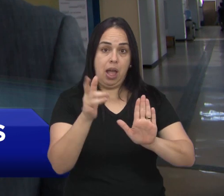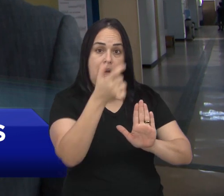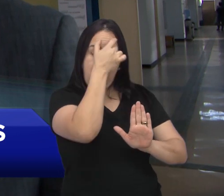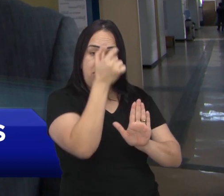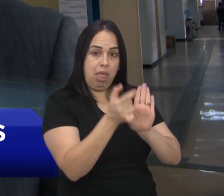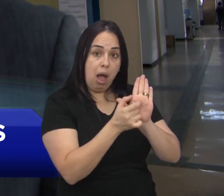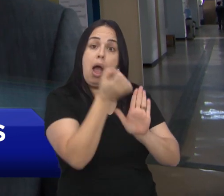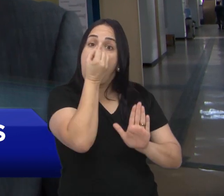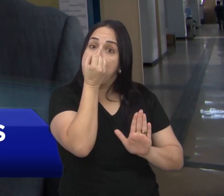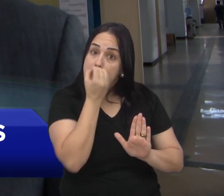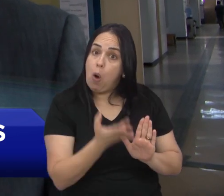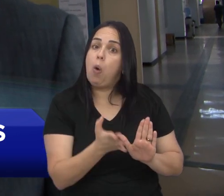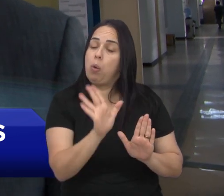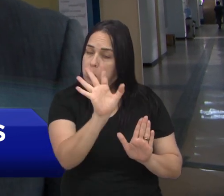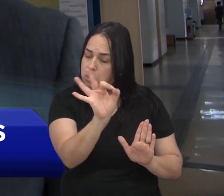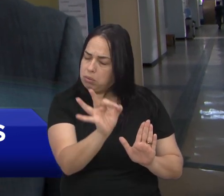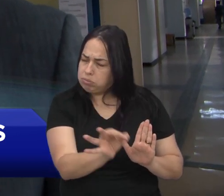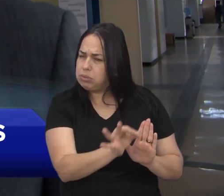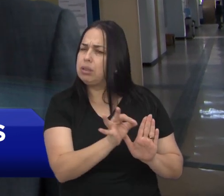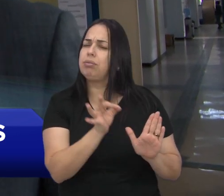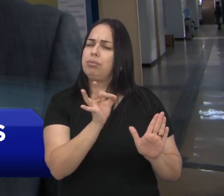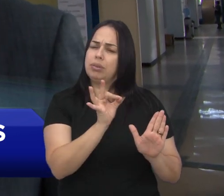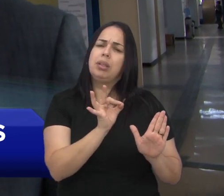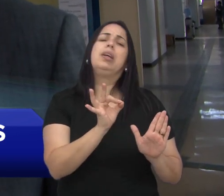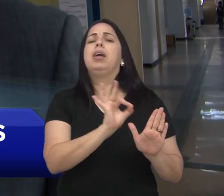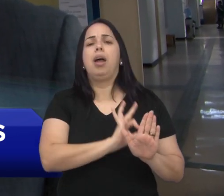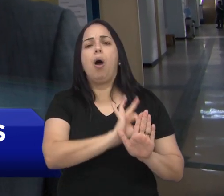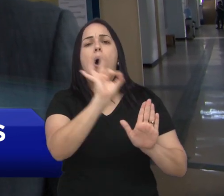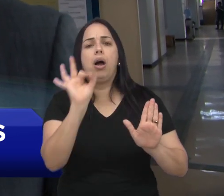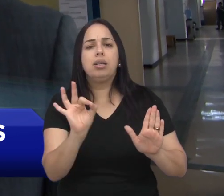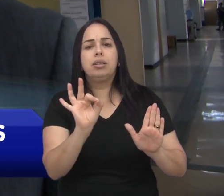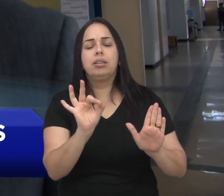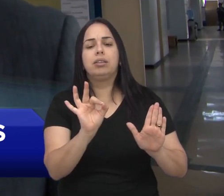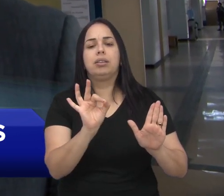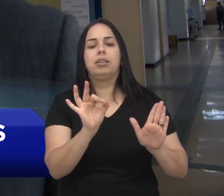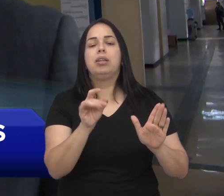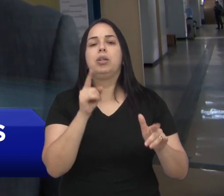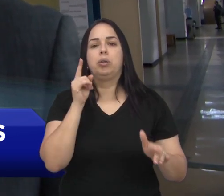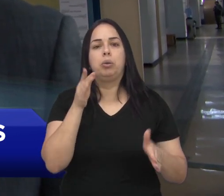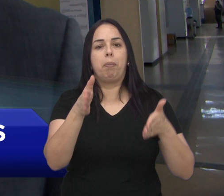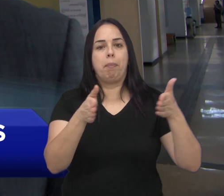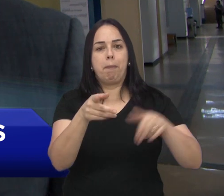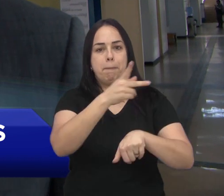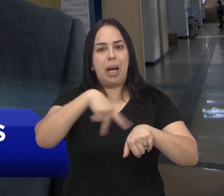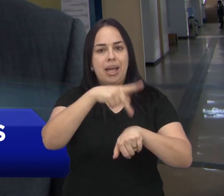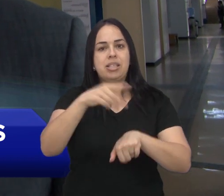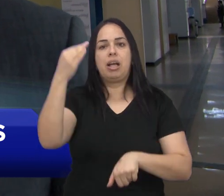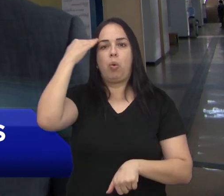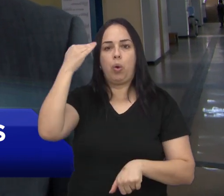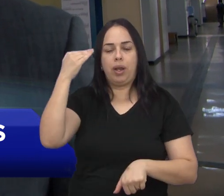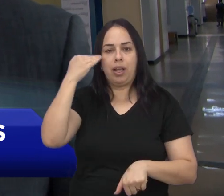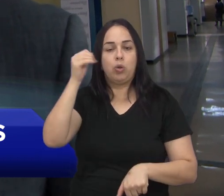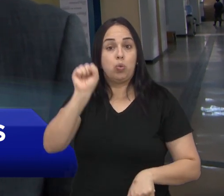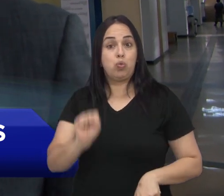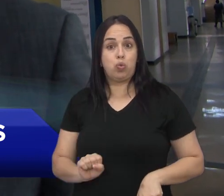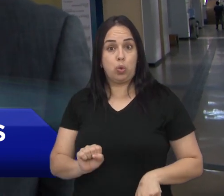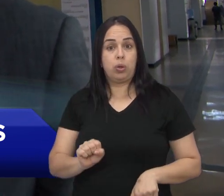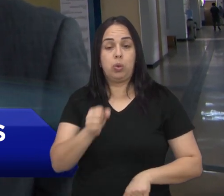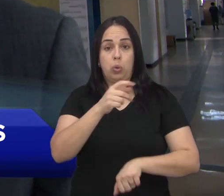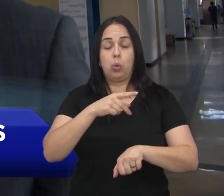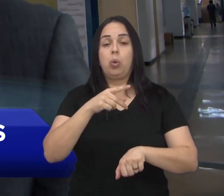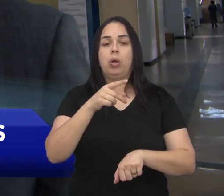si só, ela não é má, né? Nós tivemos bons exemplos de uso de inteligência artificial na eleição da Coreia do Sul